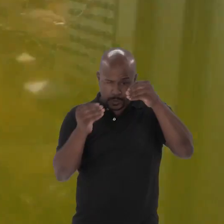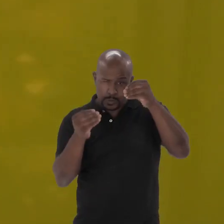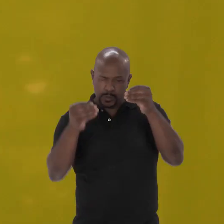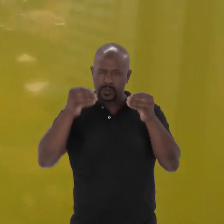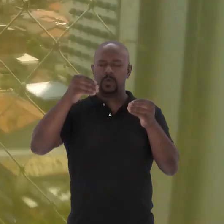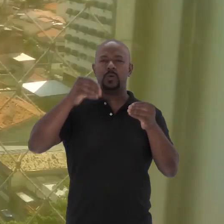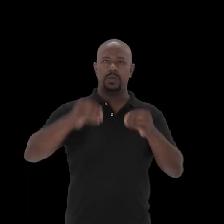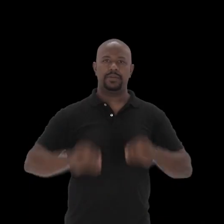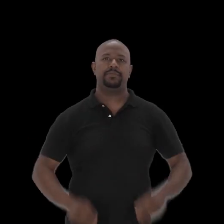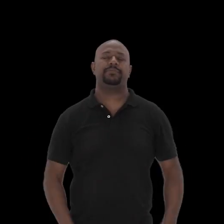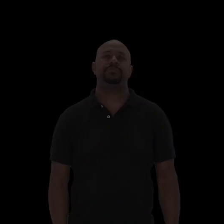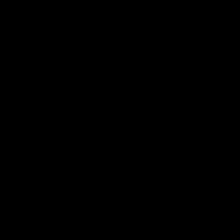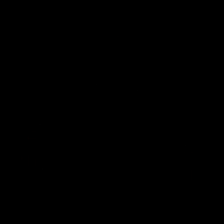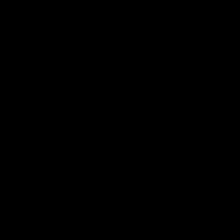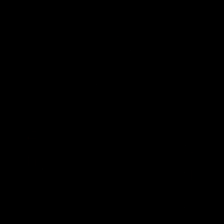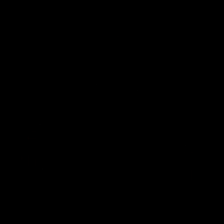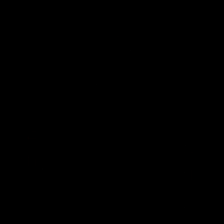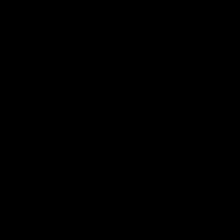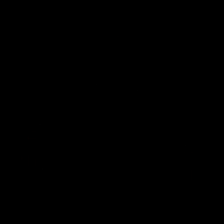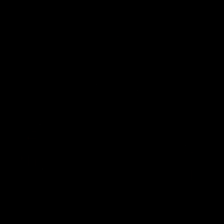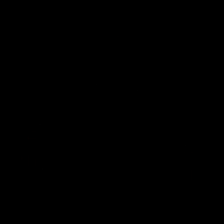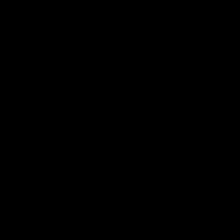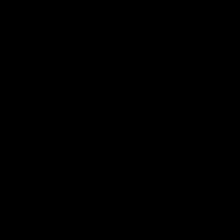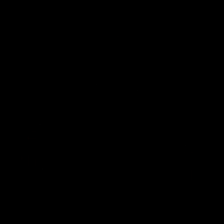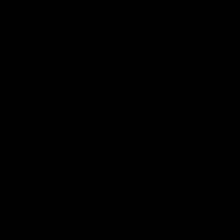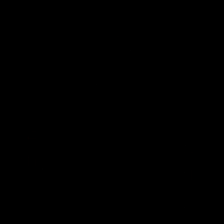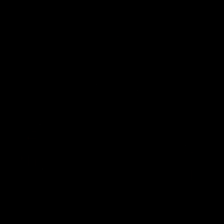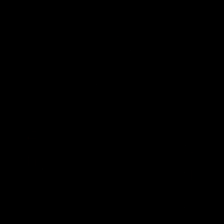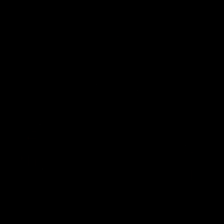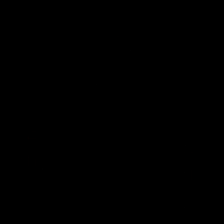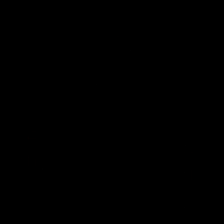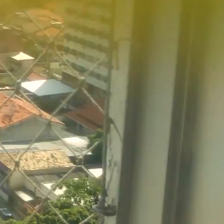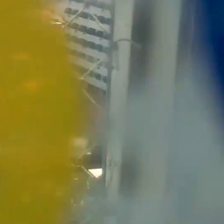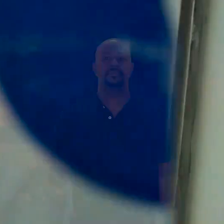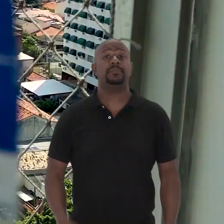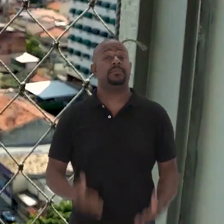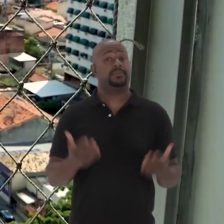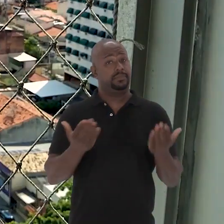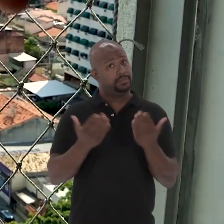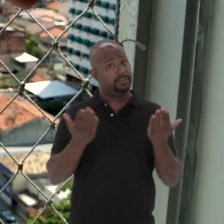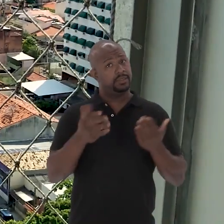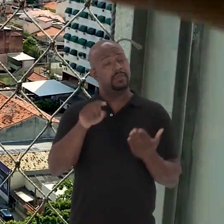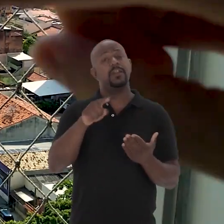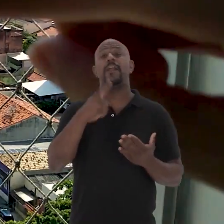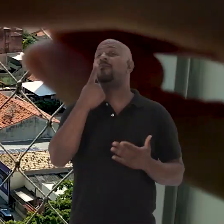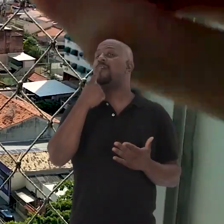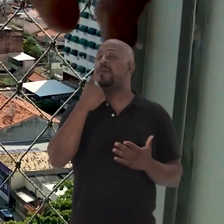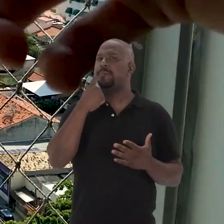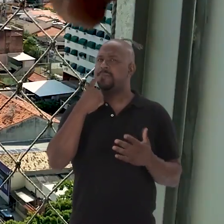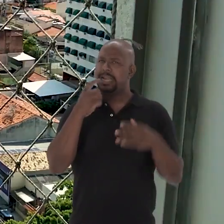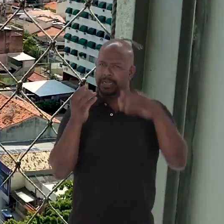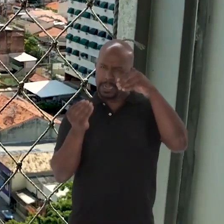ver. A foto vertical e amarelada do bairro. Agora,